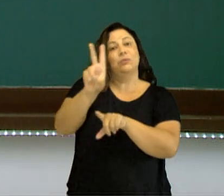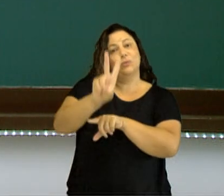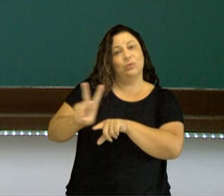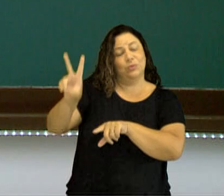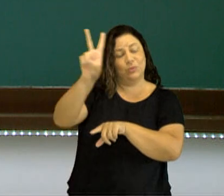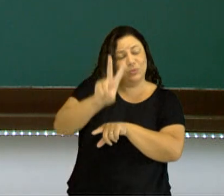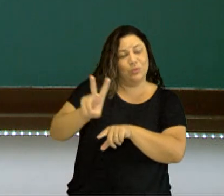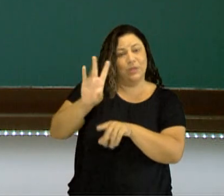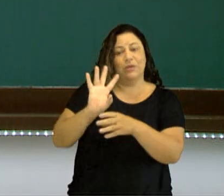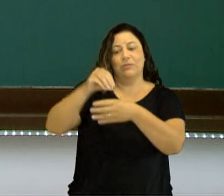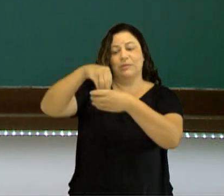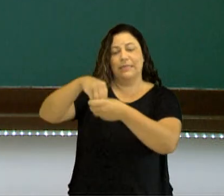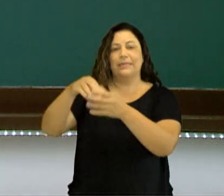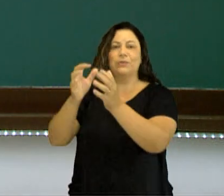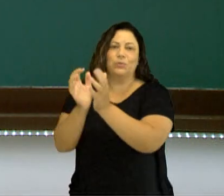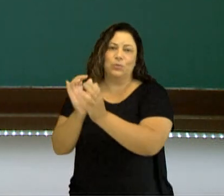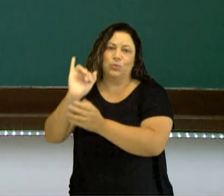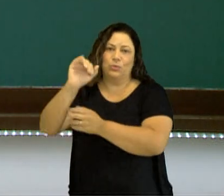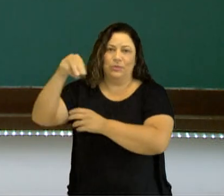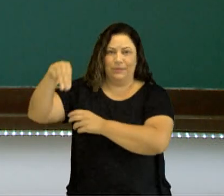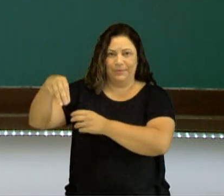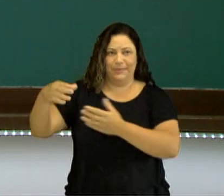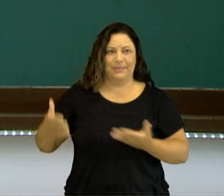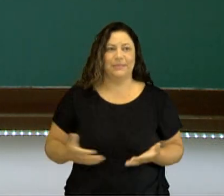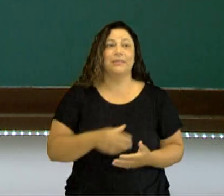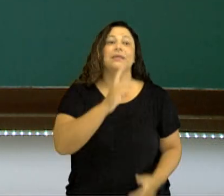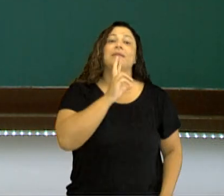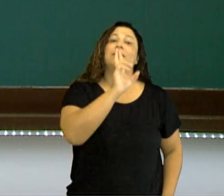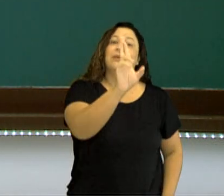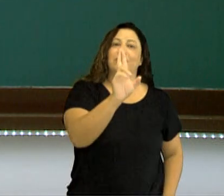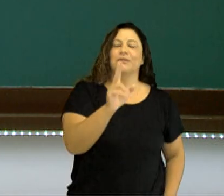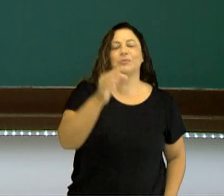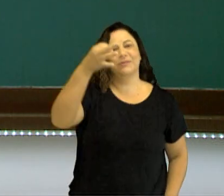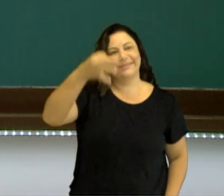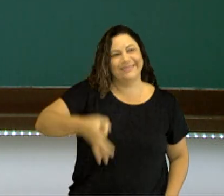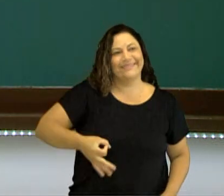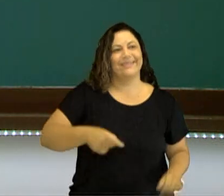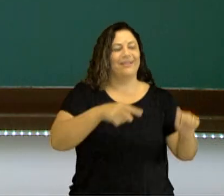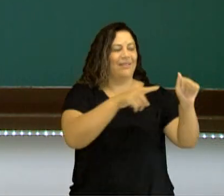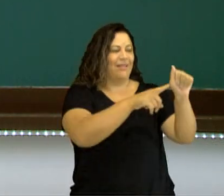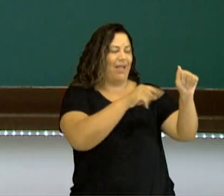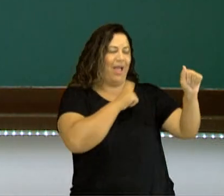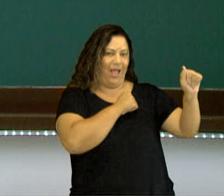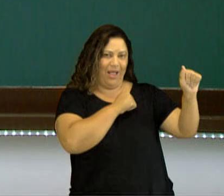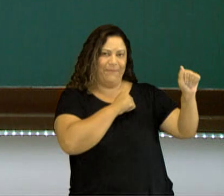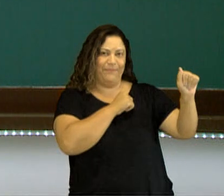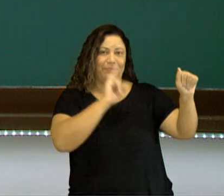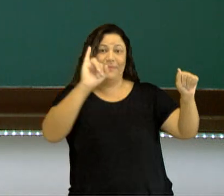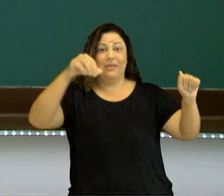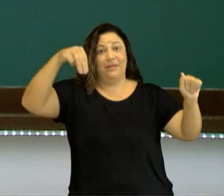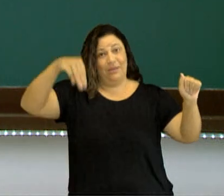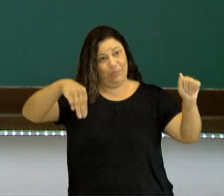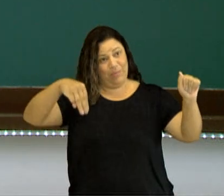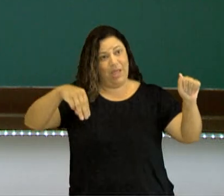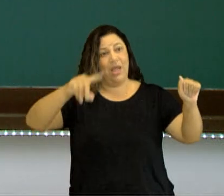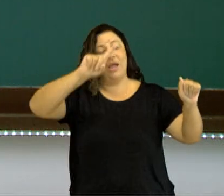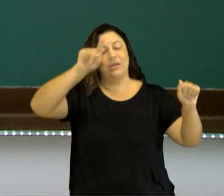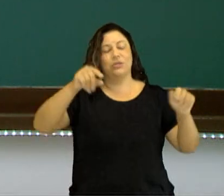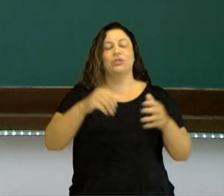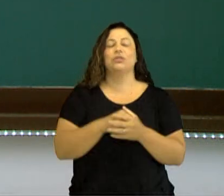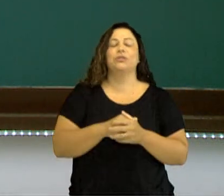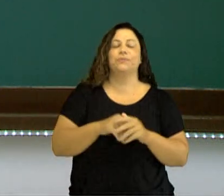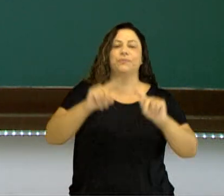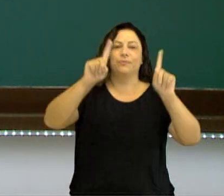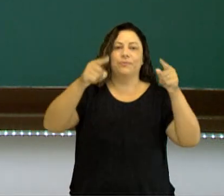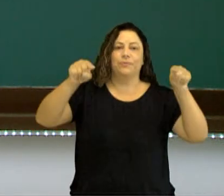estão no conjunto imagem. Resposta certa, letra A, o conjunto imagem vai ser formado pelos números